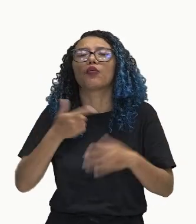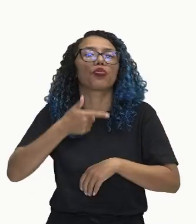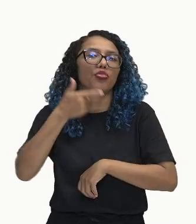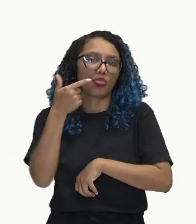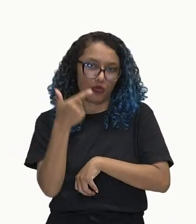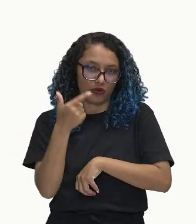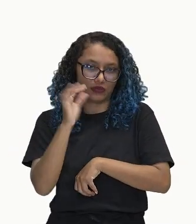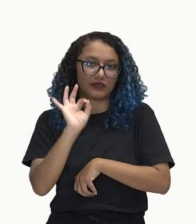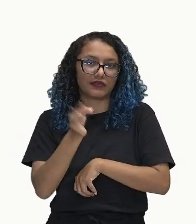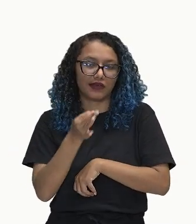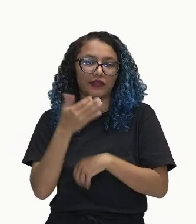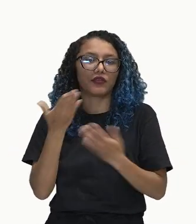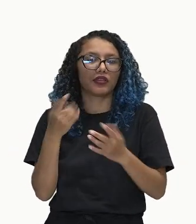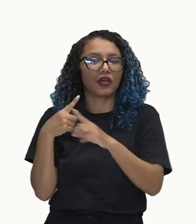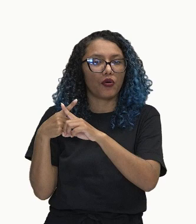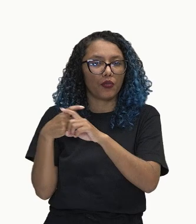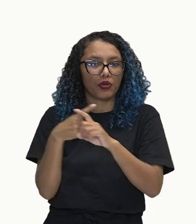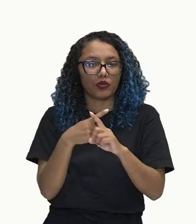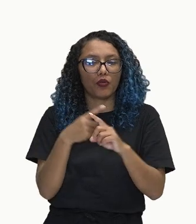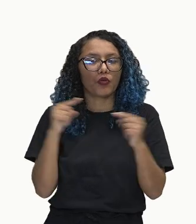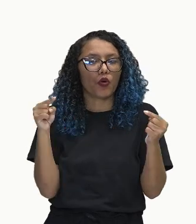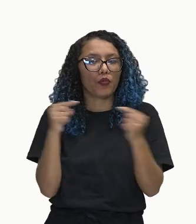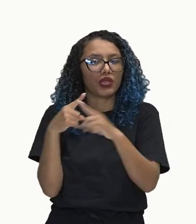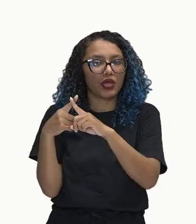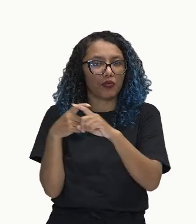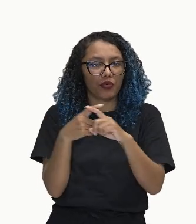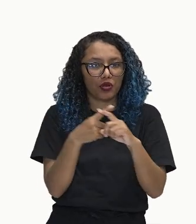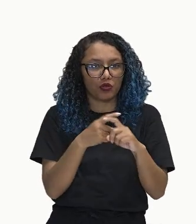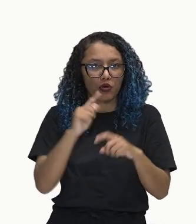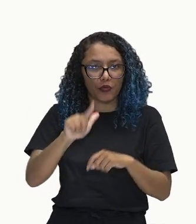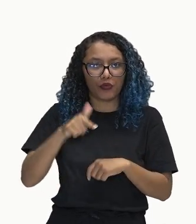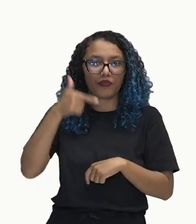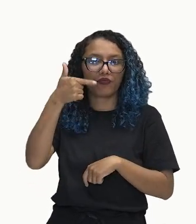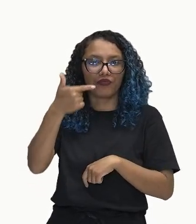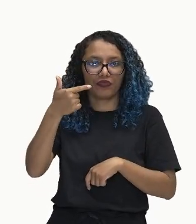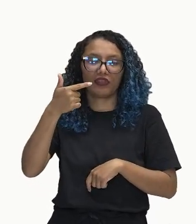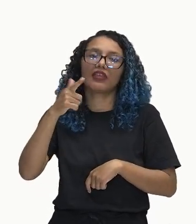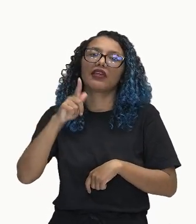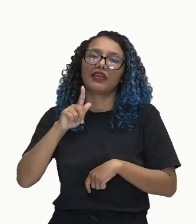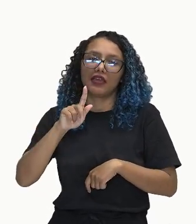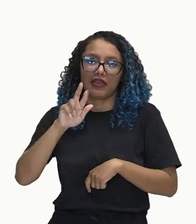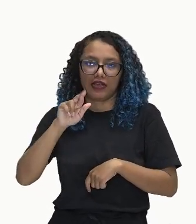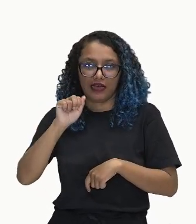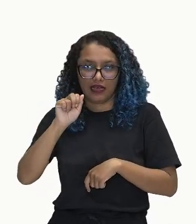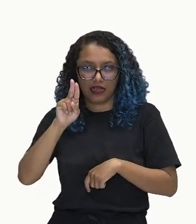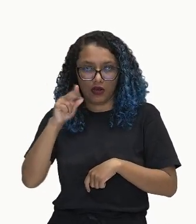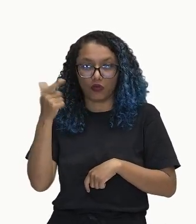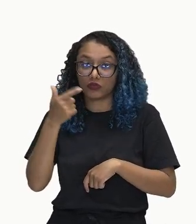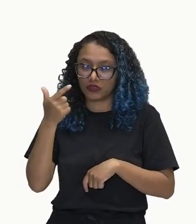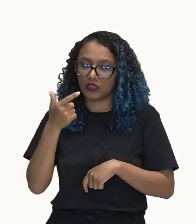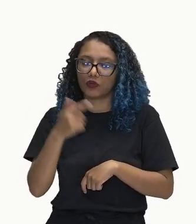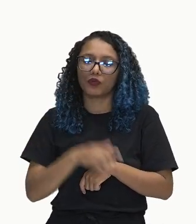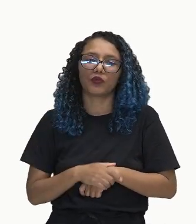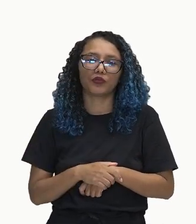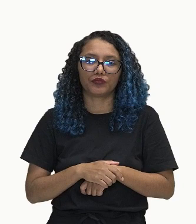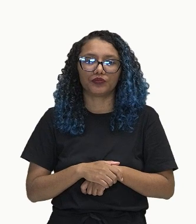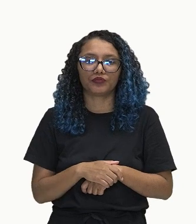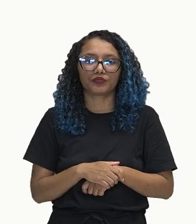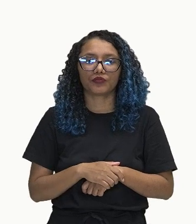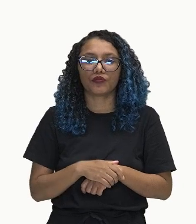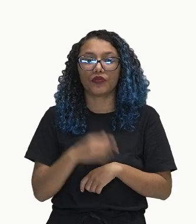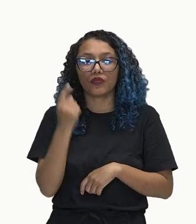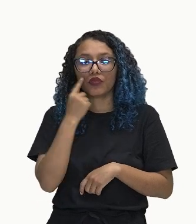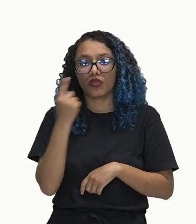aqui o nosso polinômio é do segundo grau, ok? Mais um exemplo, olha só, mesma